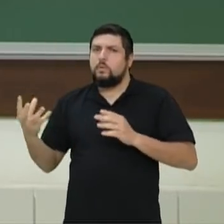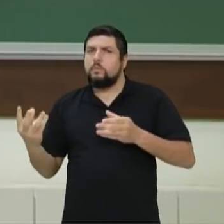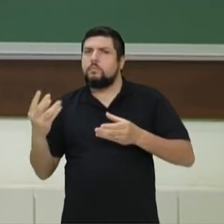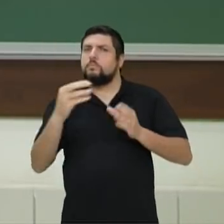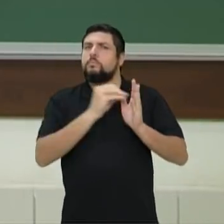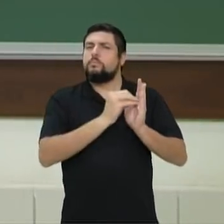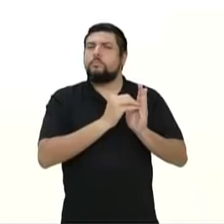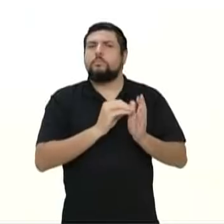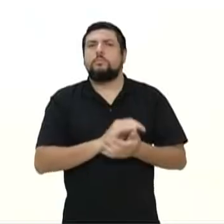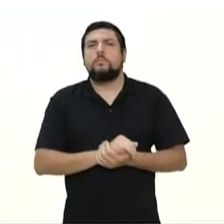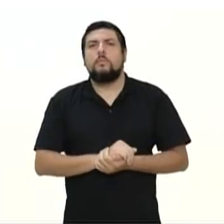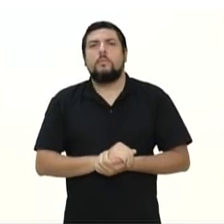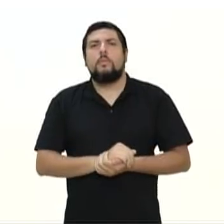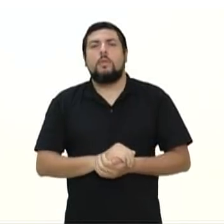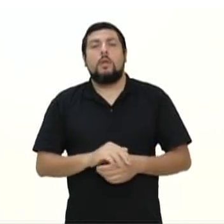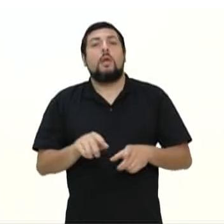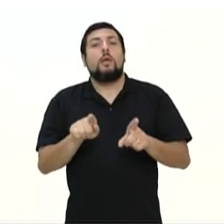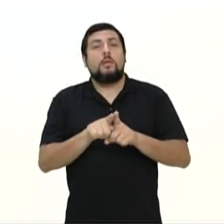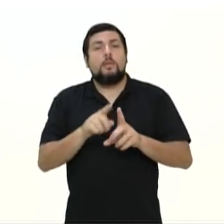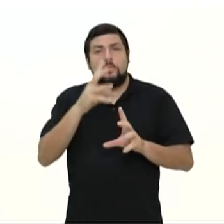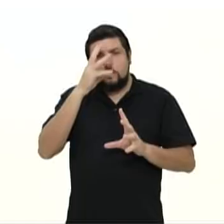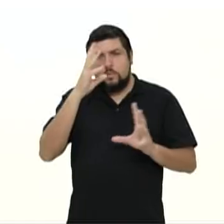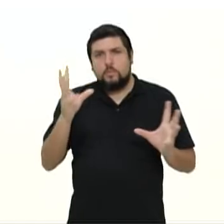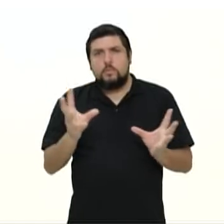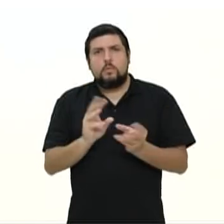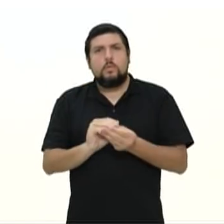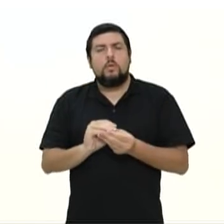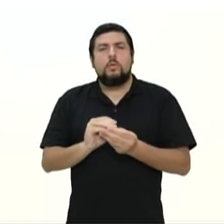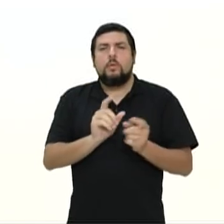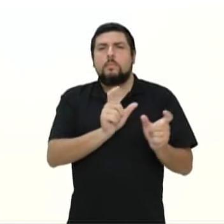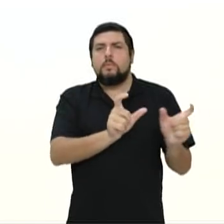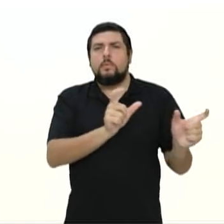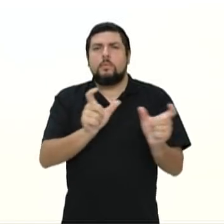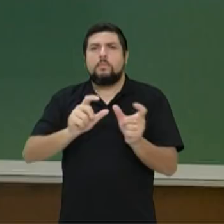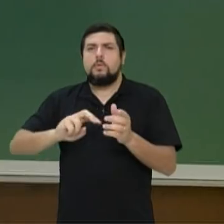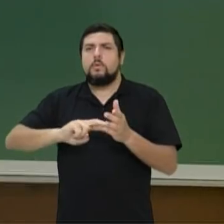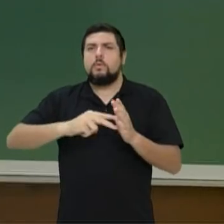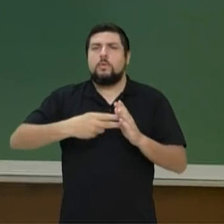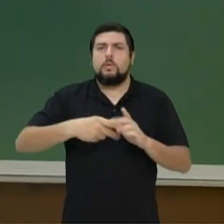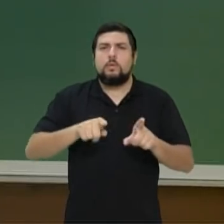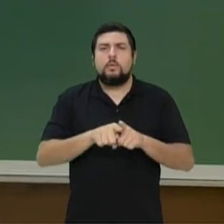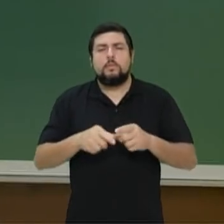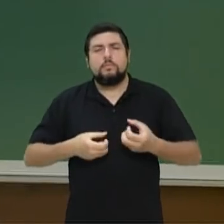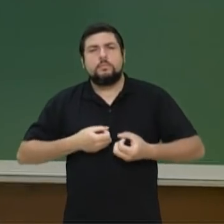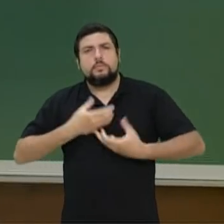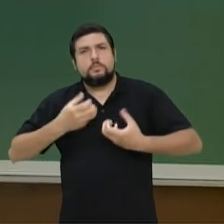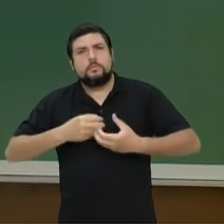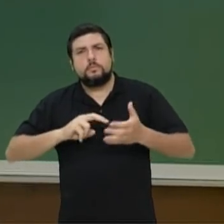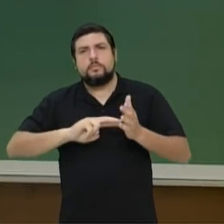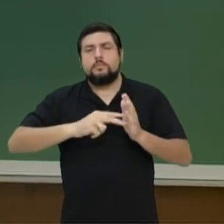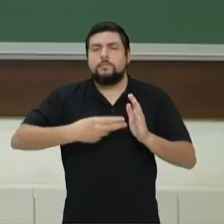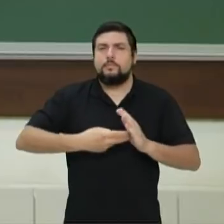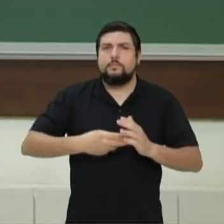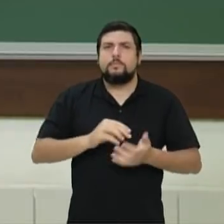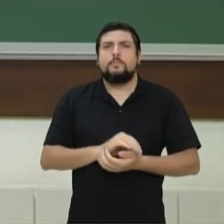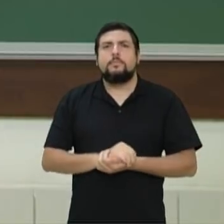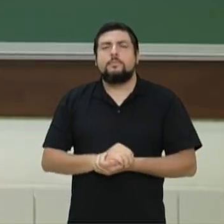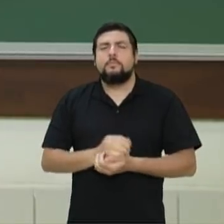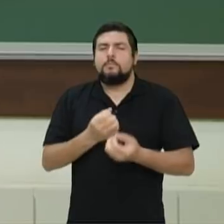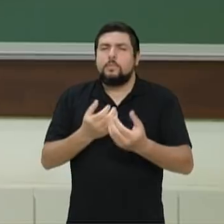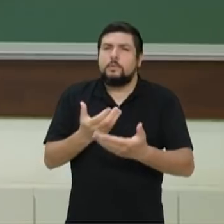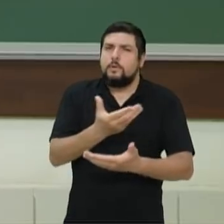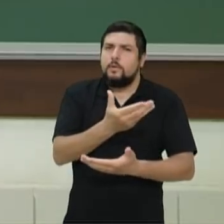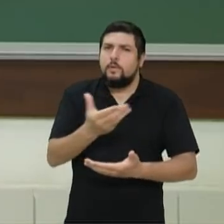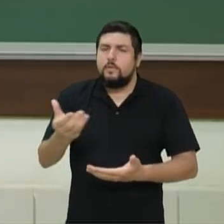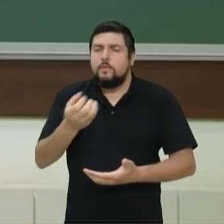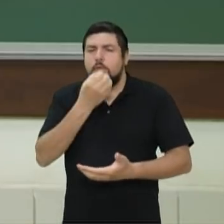E também compreendemos o sentido de palavras e expressões, tá? Então, desejo a vocês um